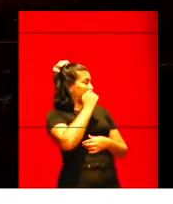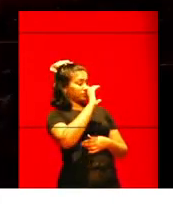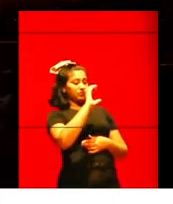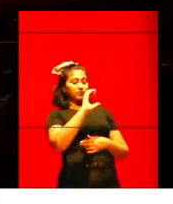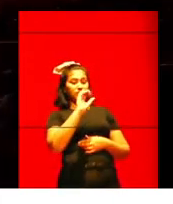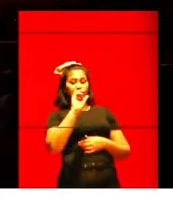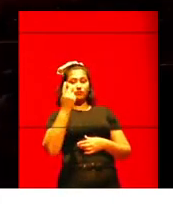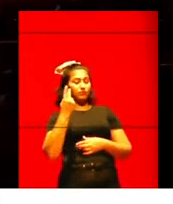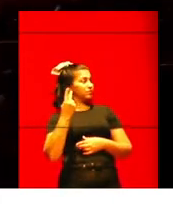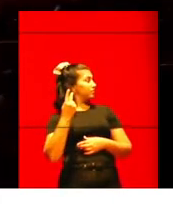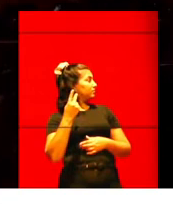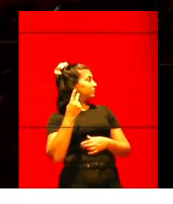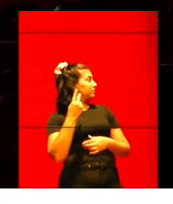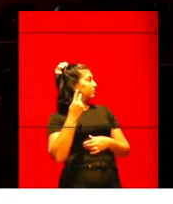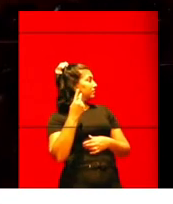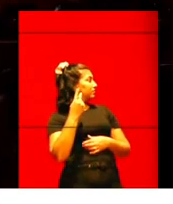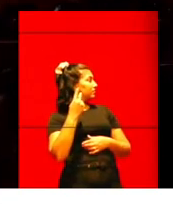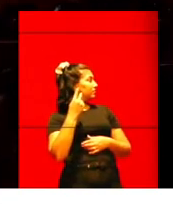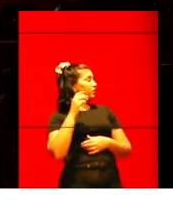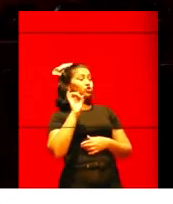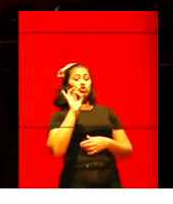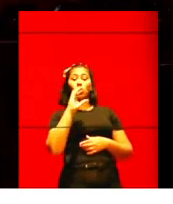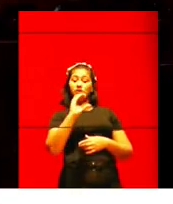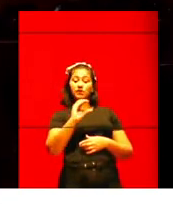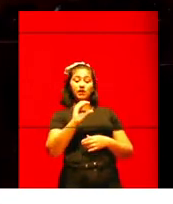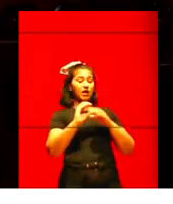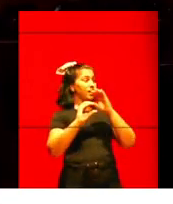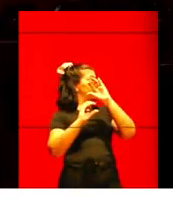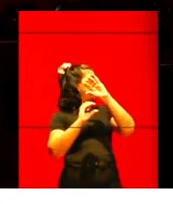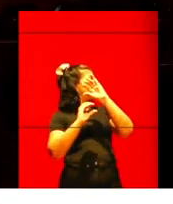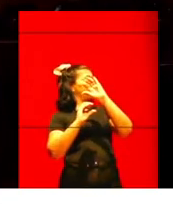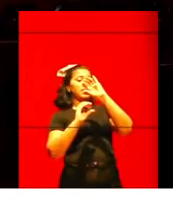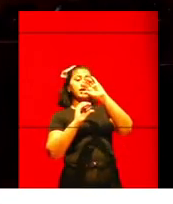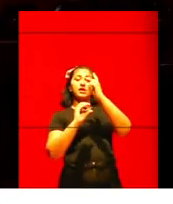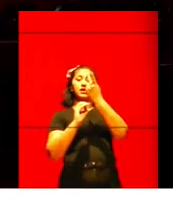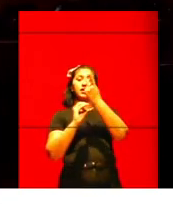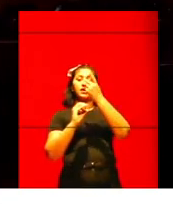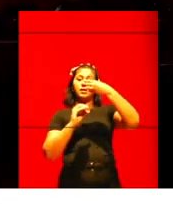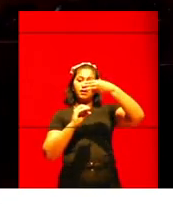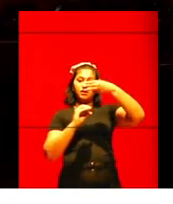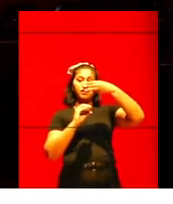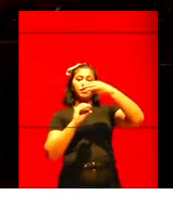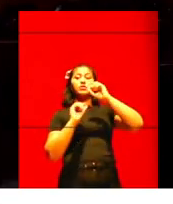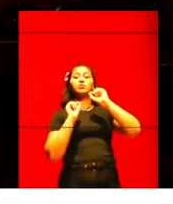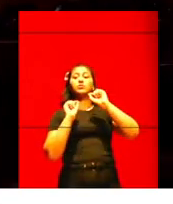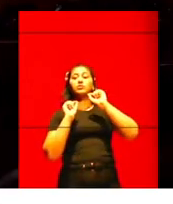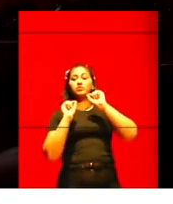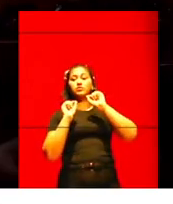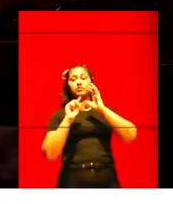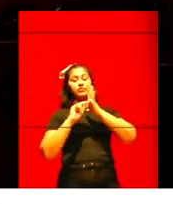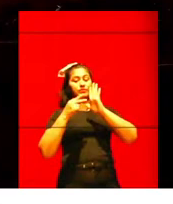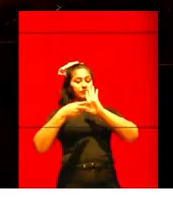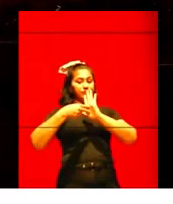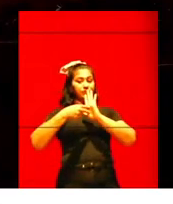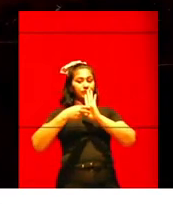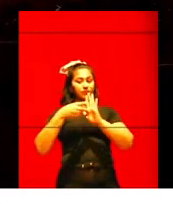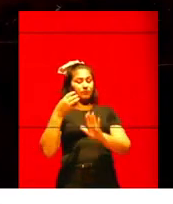que está sem hidrogênio aqui no meio. Digam para mim qual é a classificação dele.